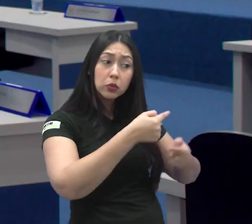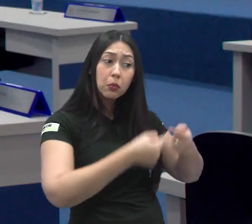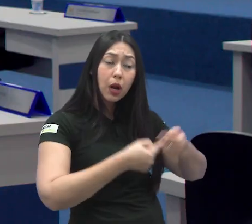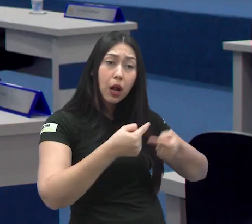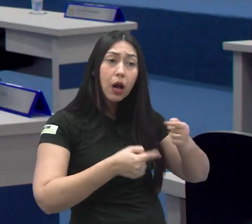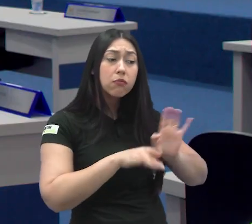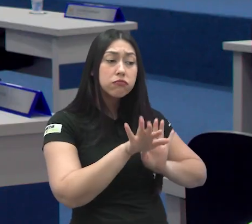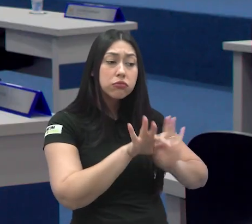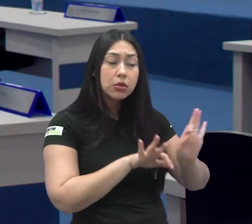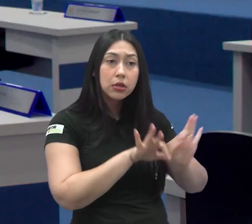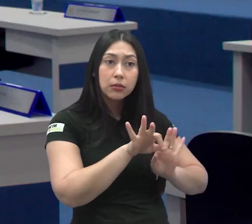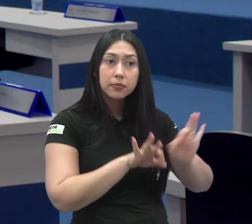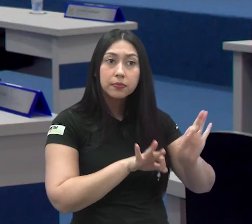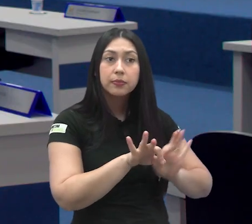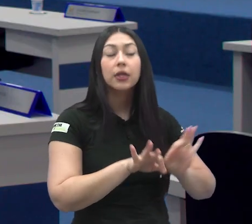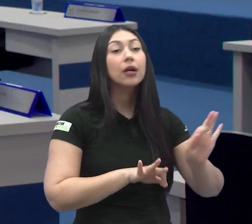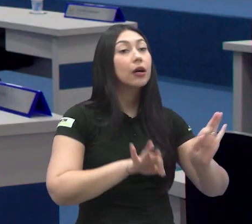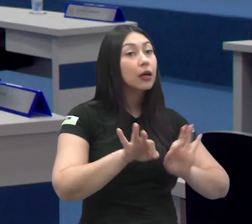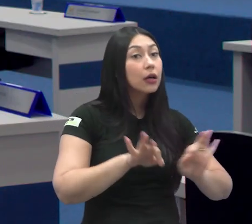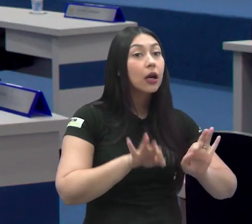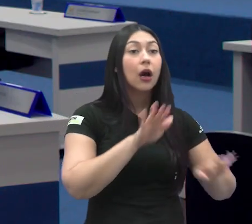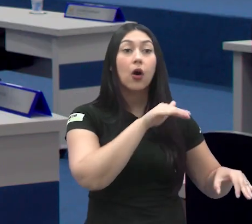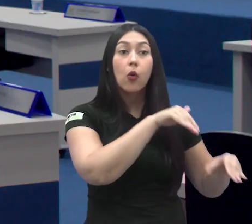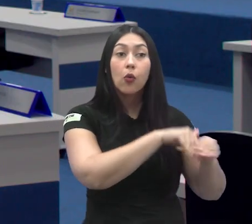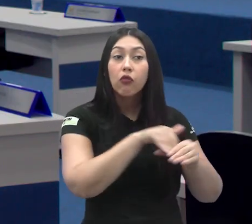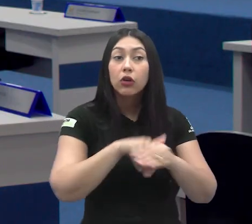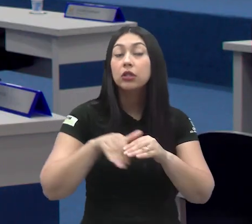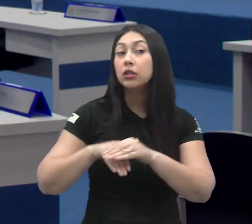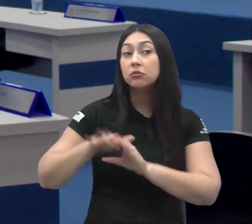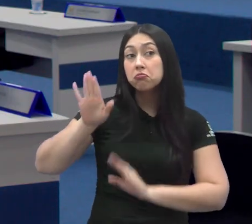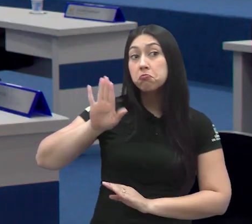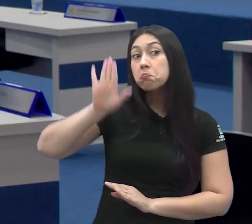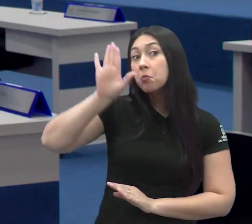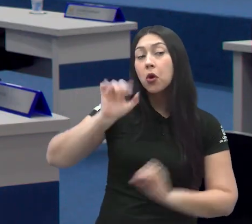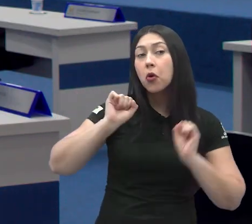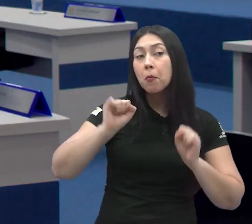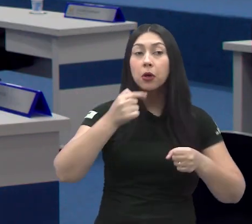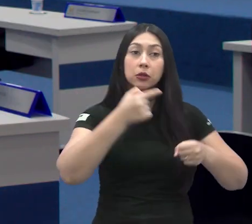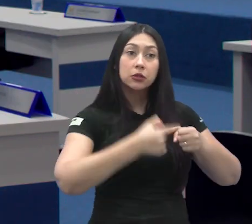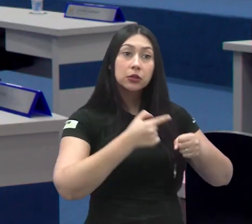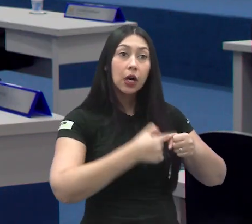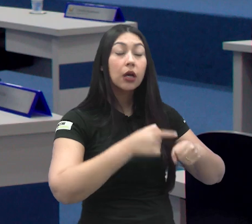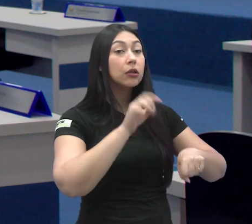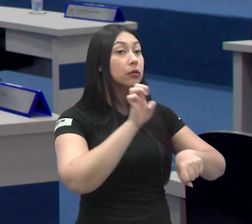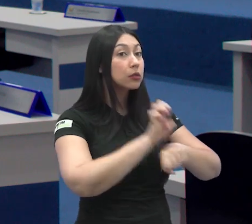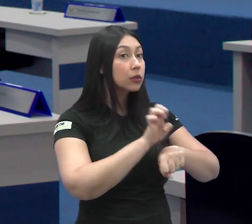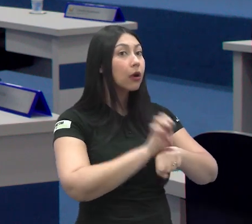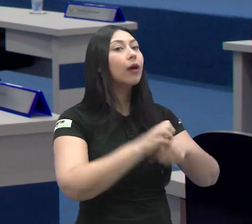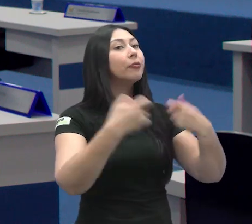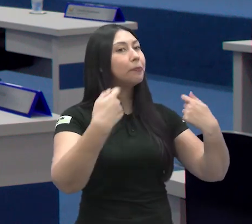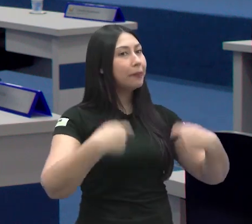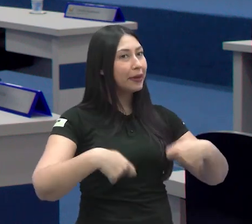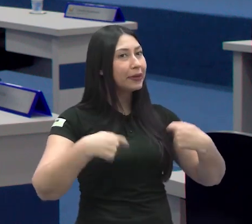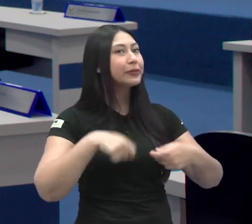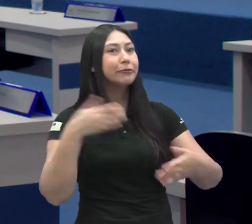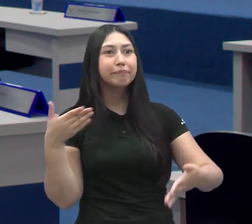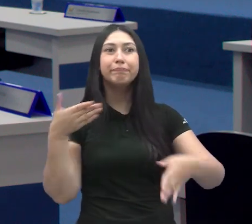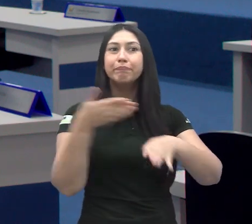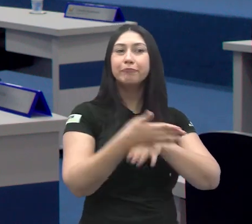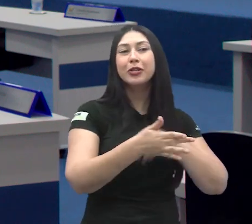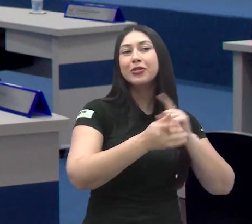partido. Quando você vai se organizar para algum tipo de eleição, seja municipal ou estadual, você também tem que